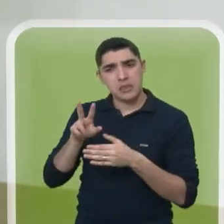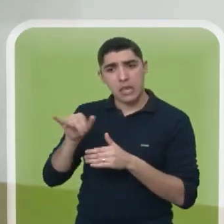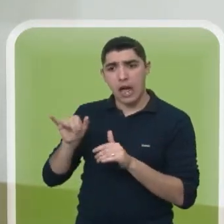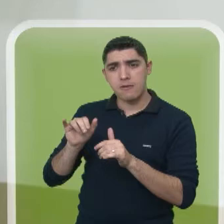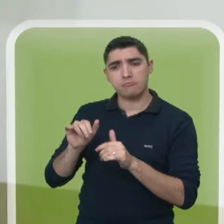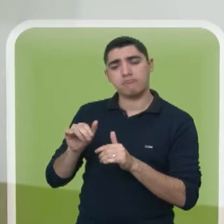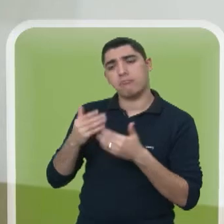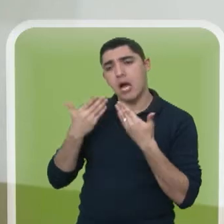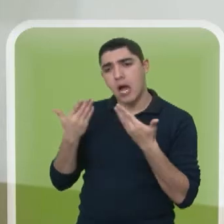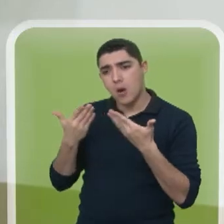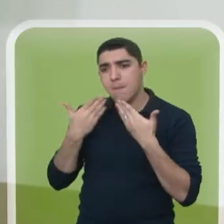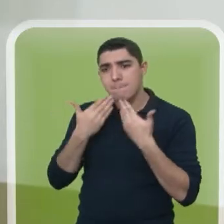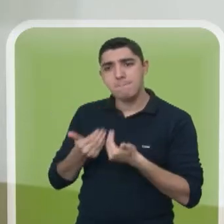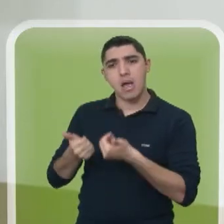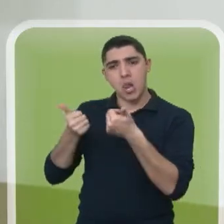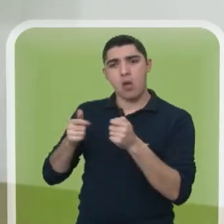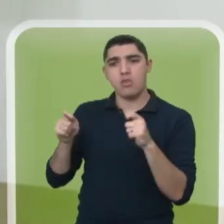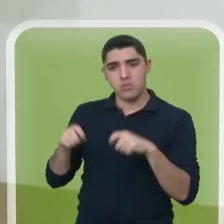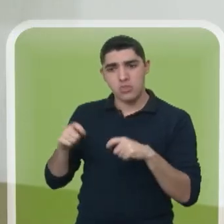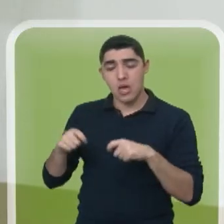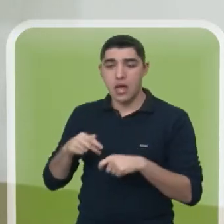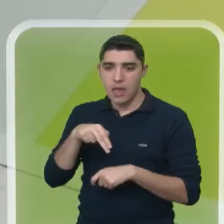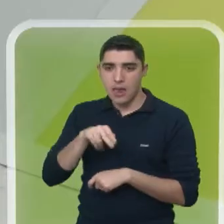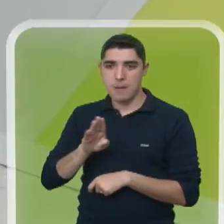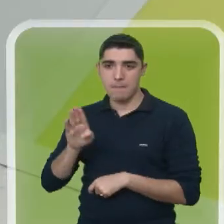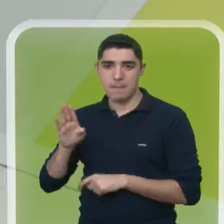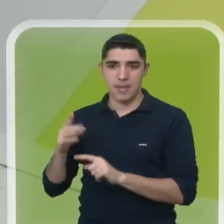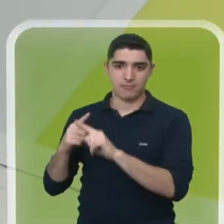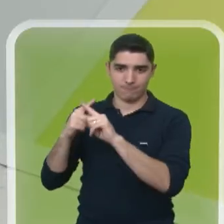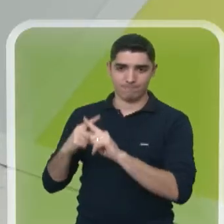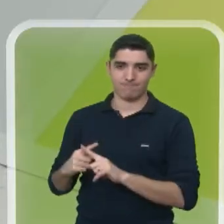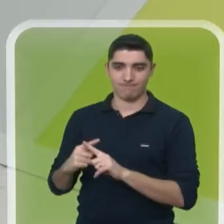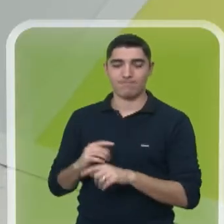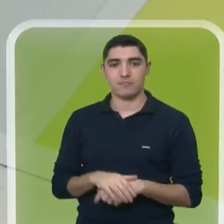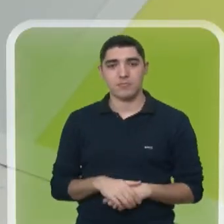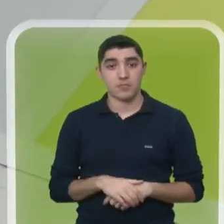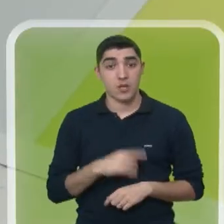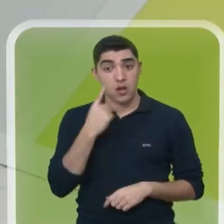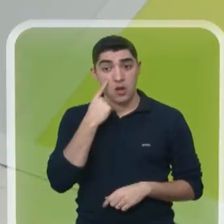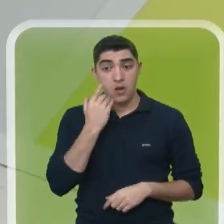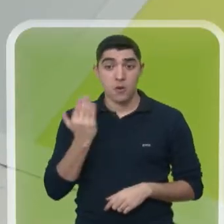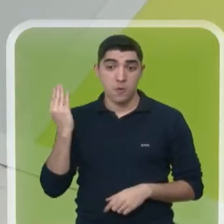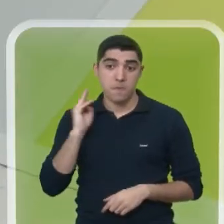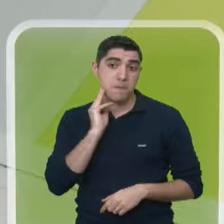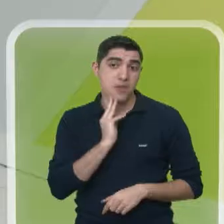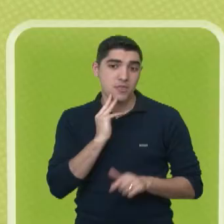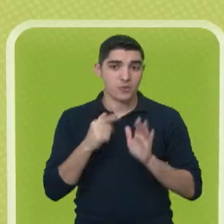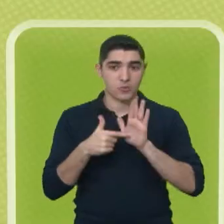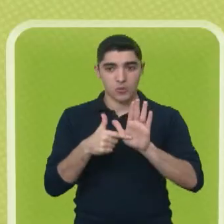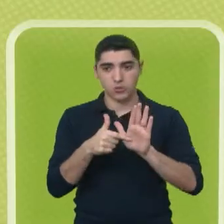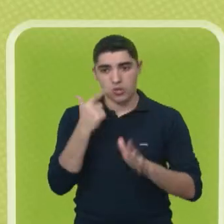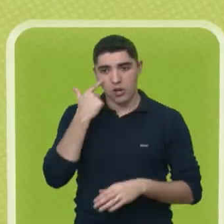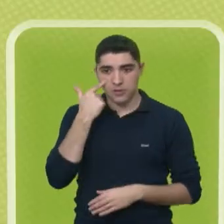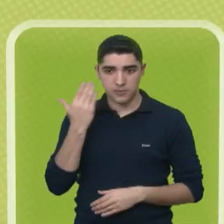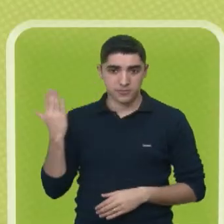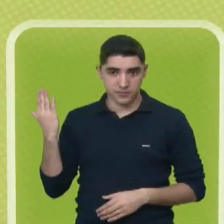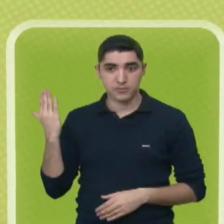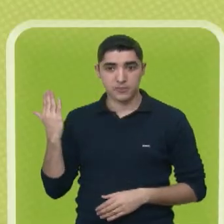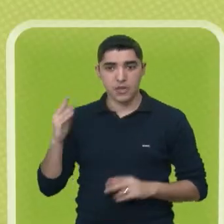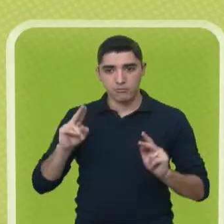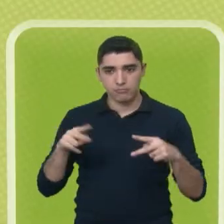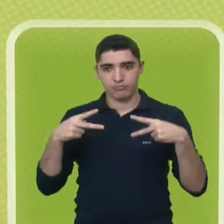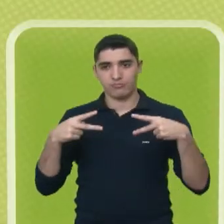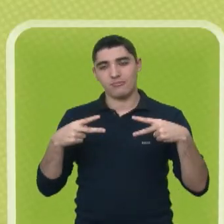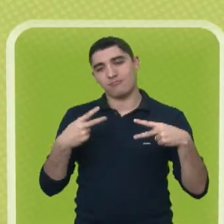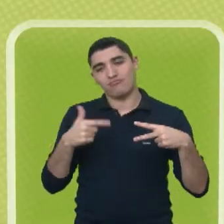pode melhorar agora para o NBB. E aqui está na tela, o Matheus colocou para a gente já para adiantar, já começam as semifinais, infelizmente